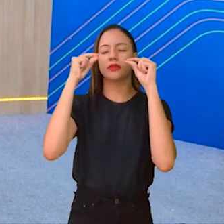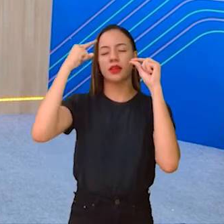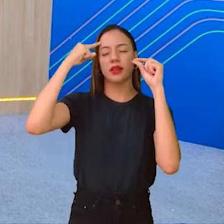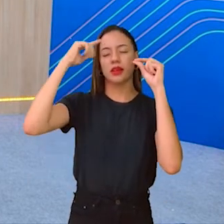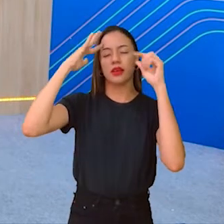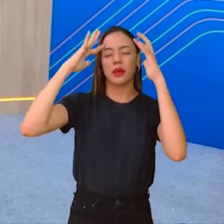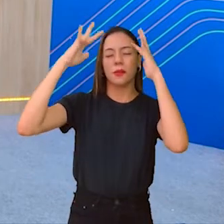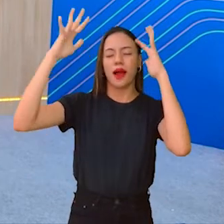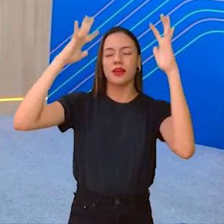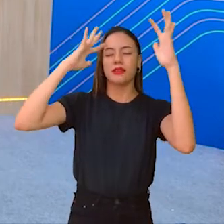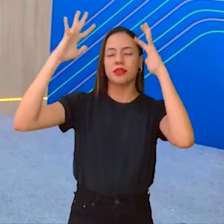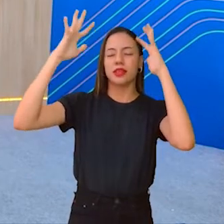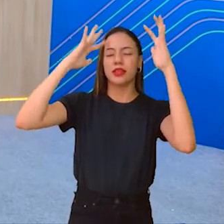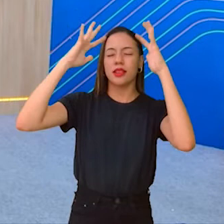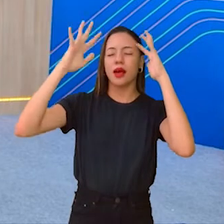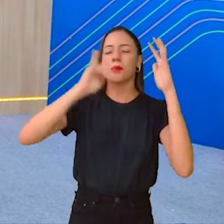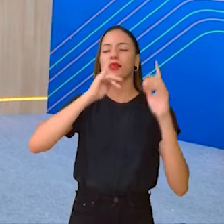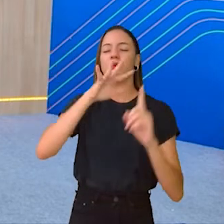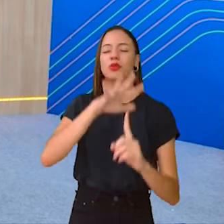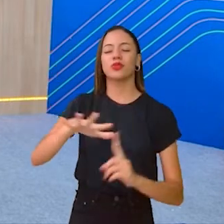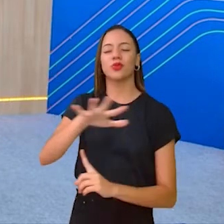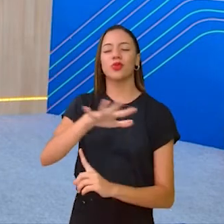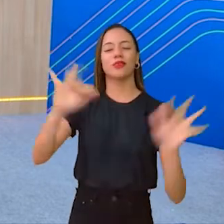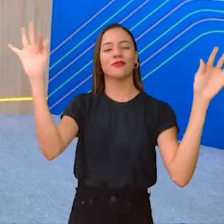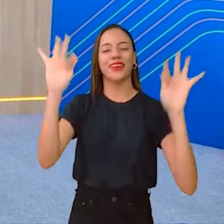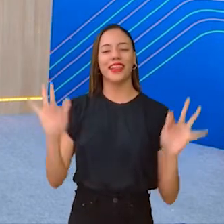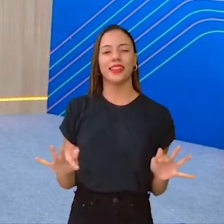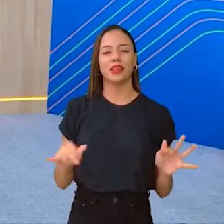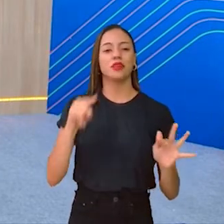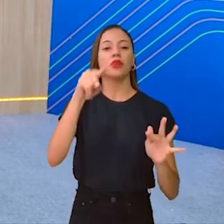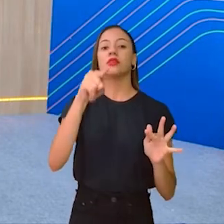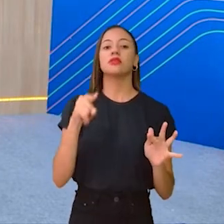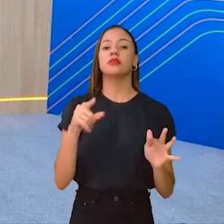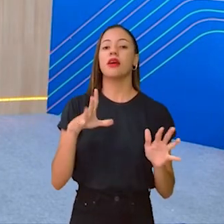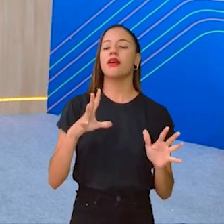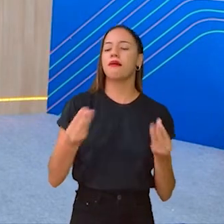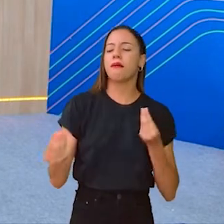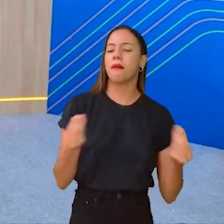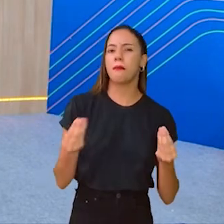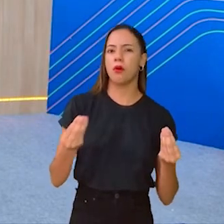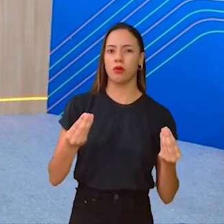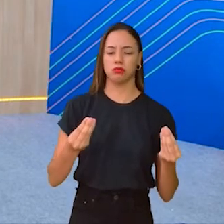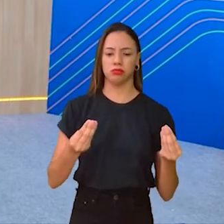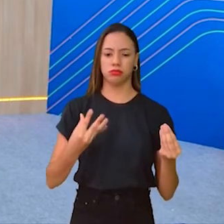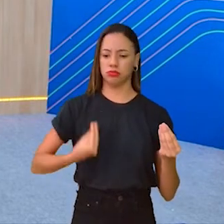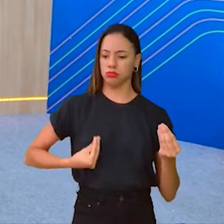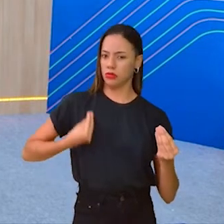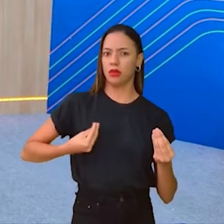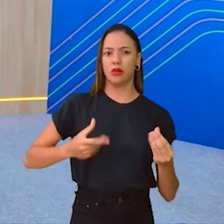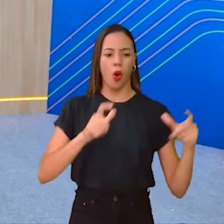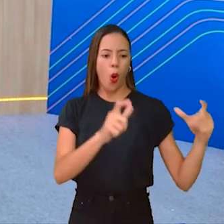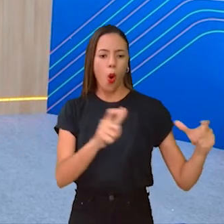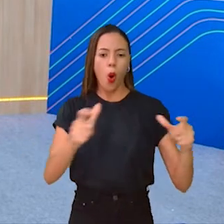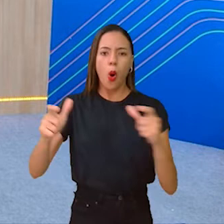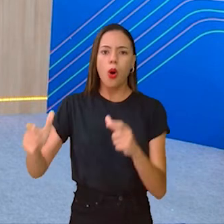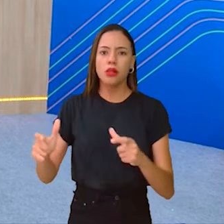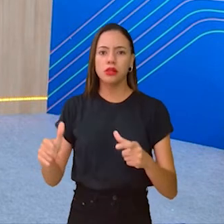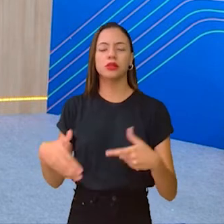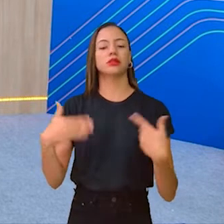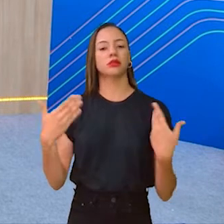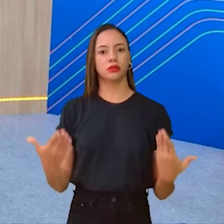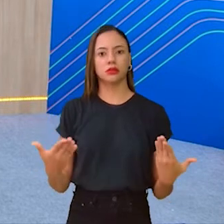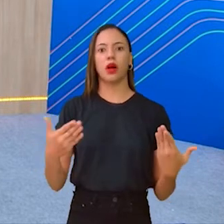aquela cena feliz, assim. Então, como é que você tá? Onde você tá? Com quem você tá? Né? Então, isso aí